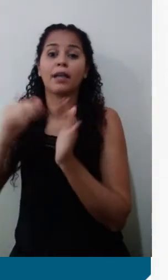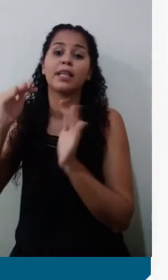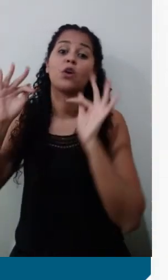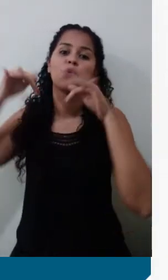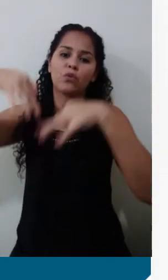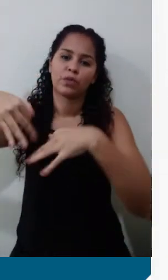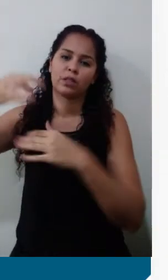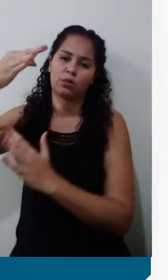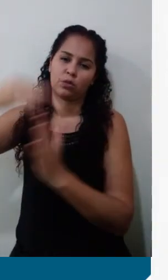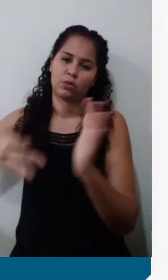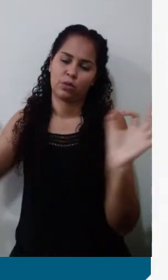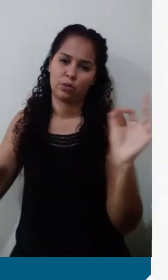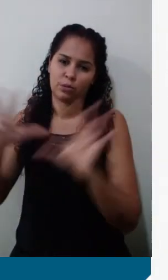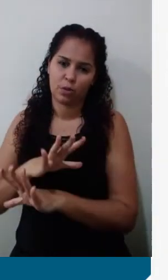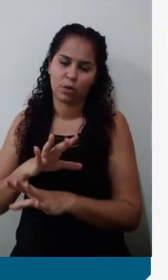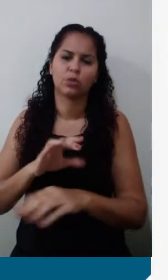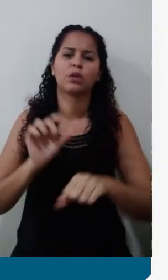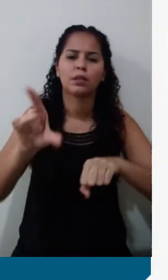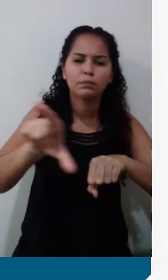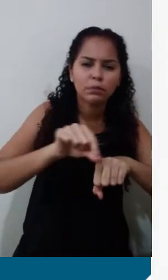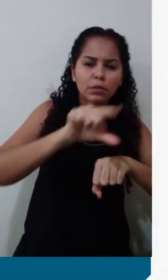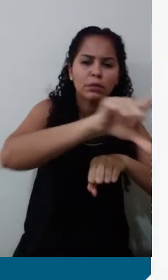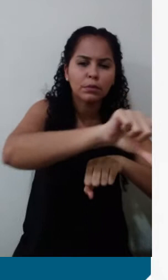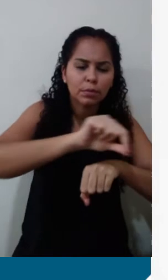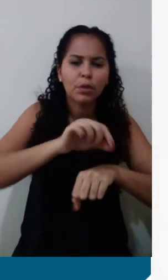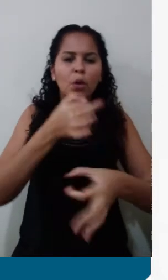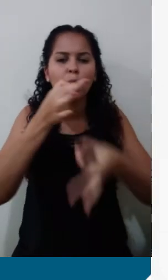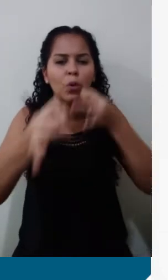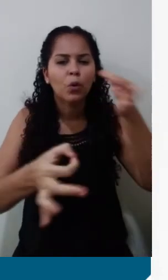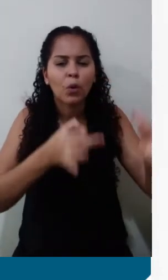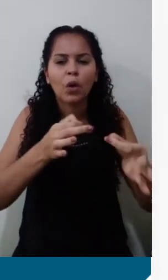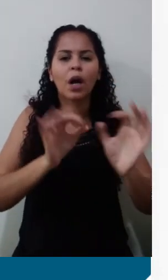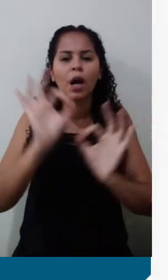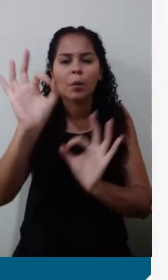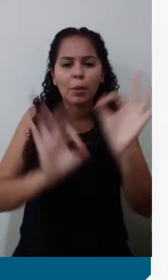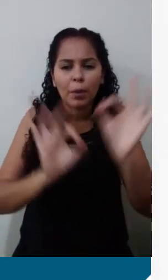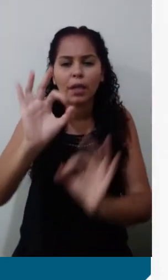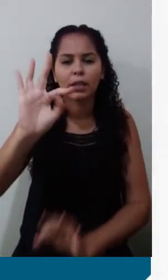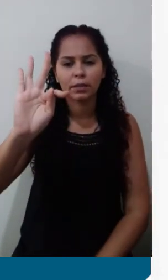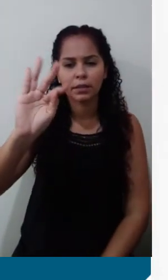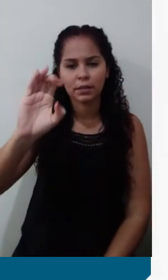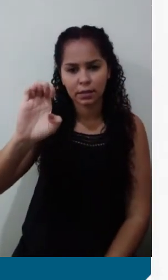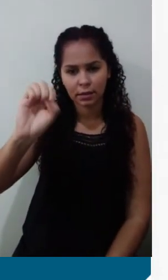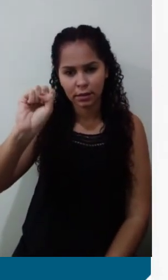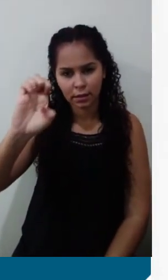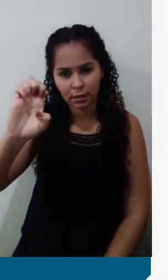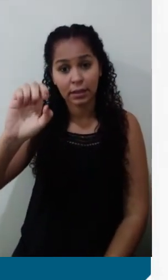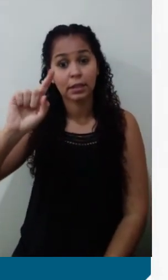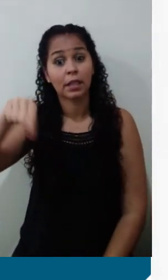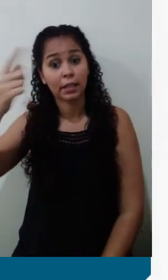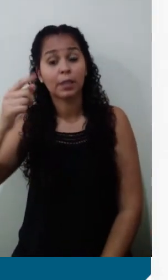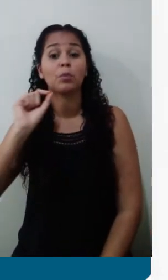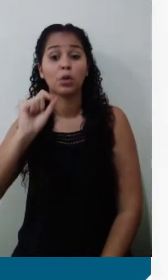ou seja, desde o processo de seleção dos argumentos até a elaboração da tese para que haja defesa do ponto